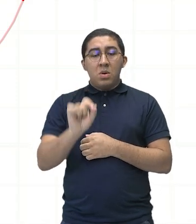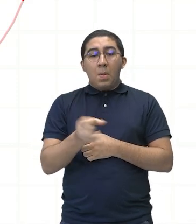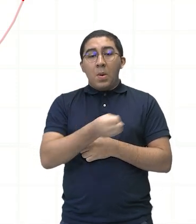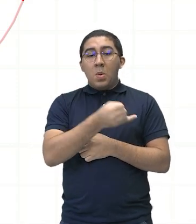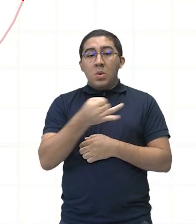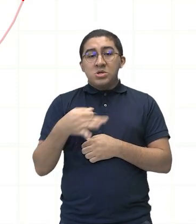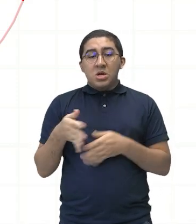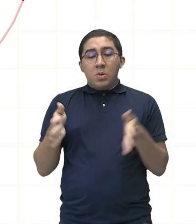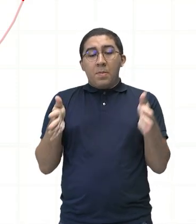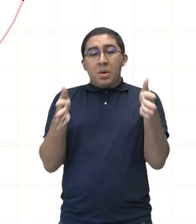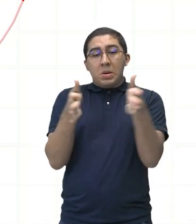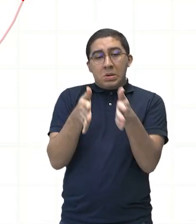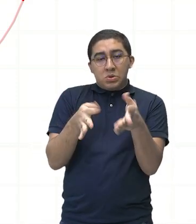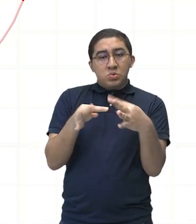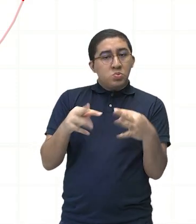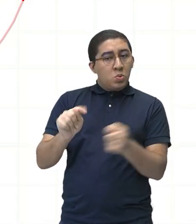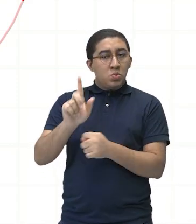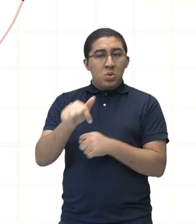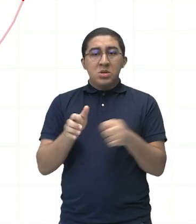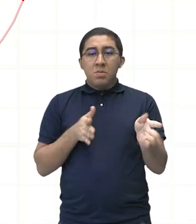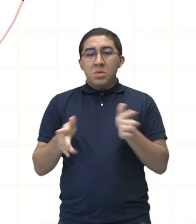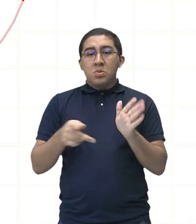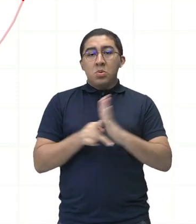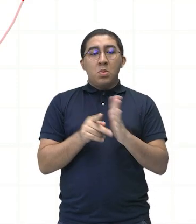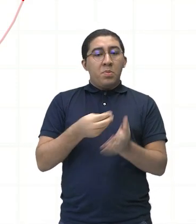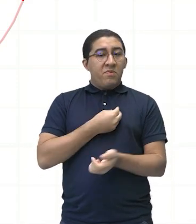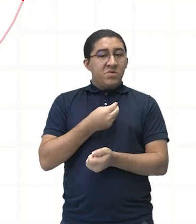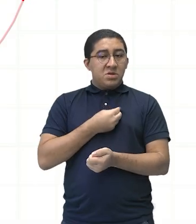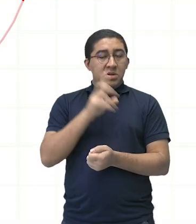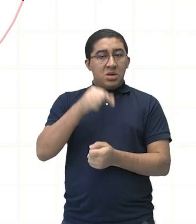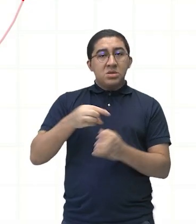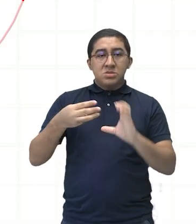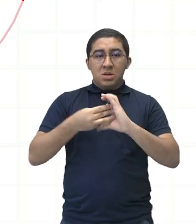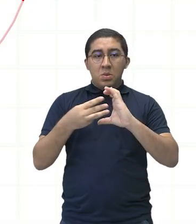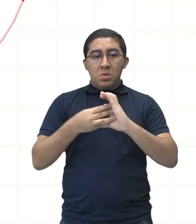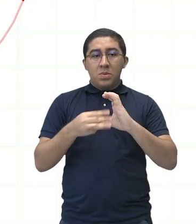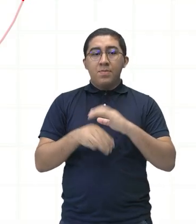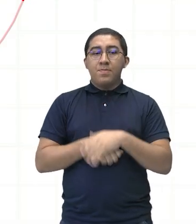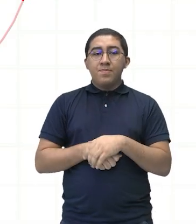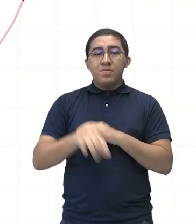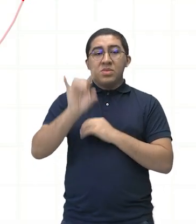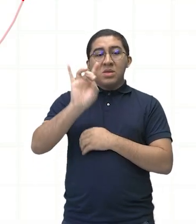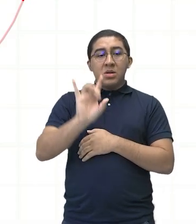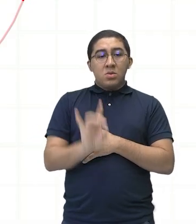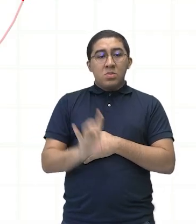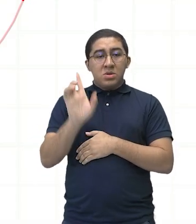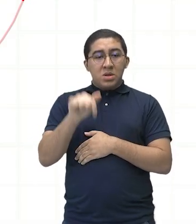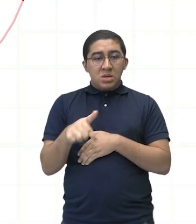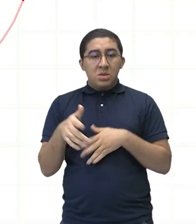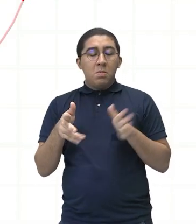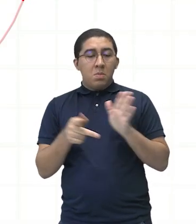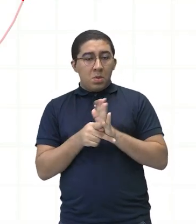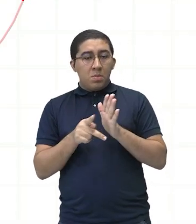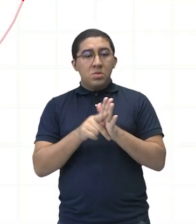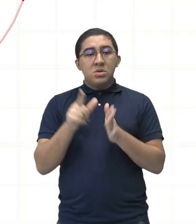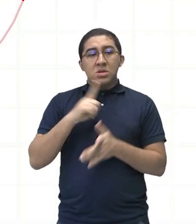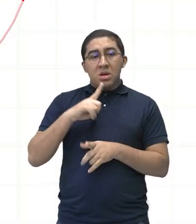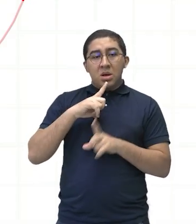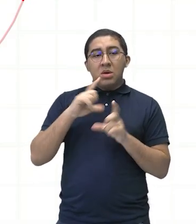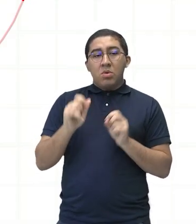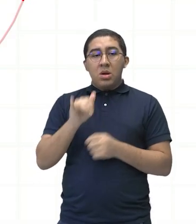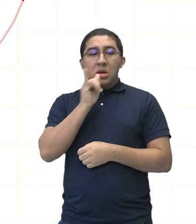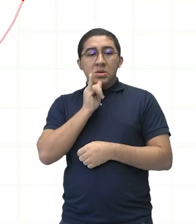pequena parte de todo esse período de vivência da célula. E cada uma dessas fases, identificadas